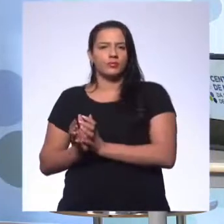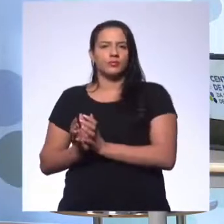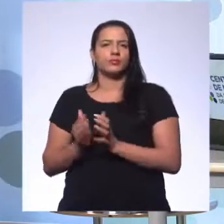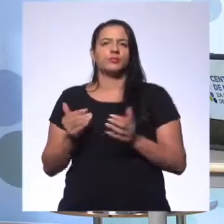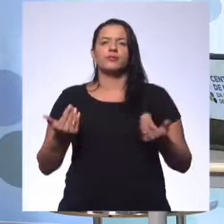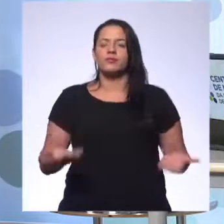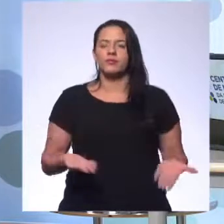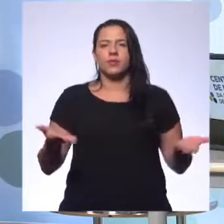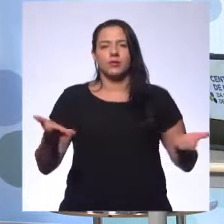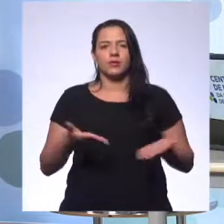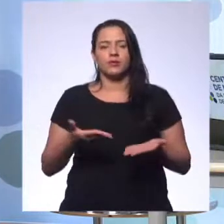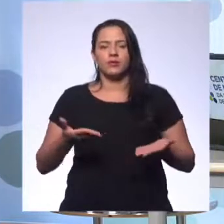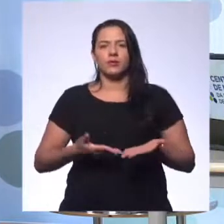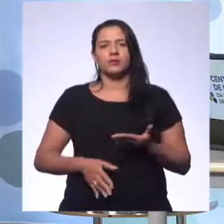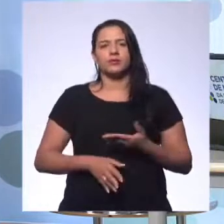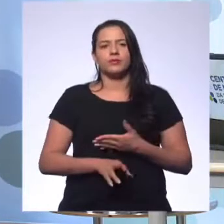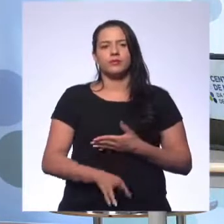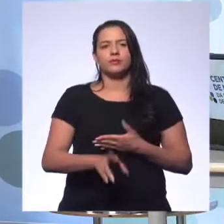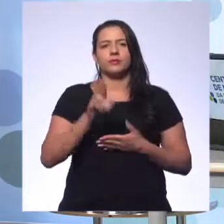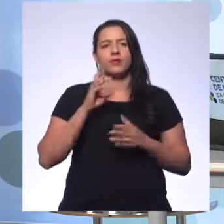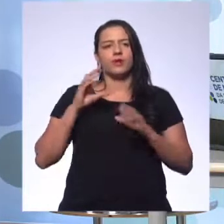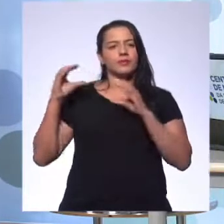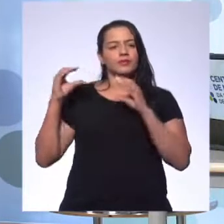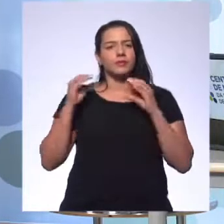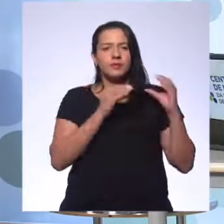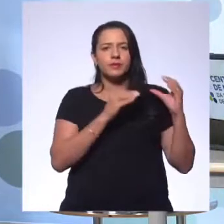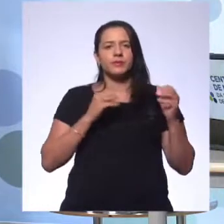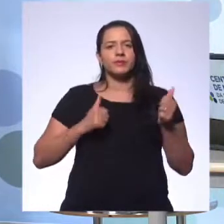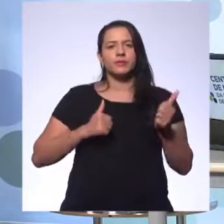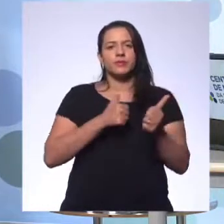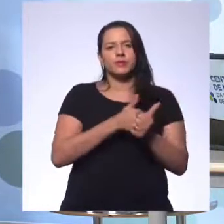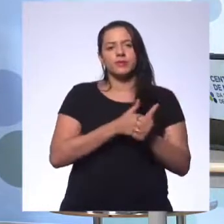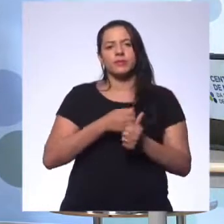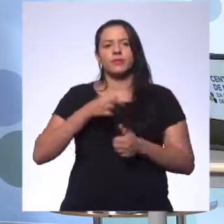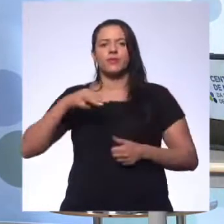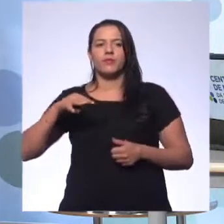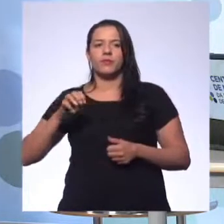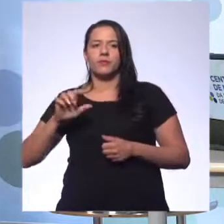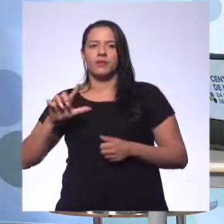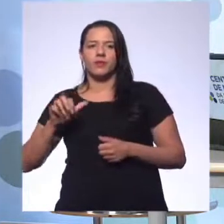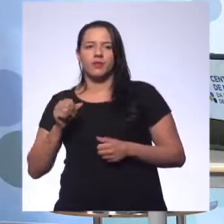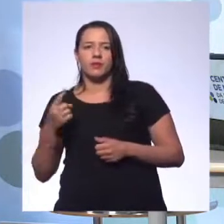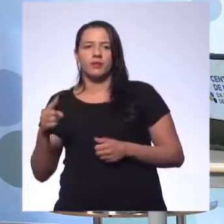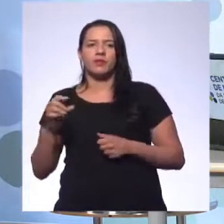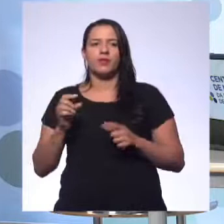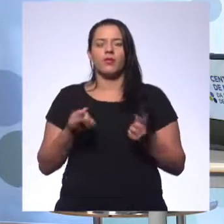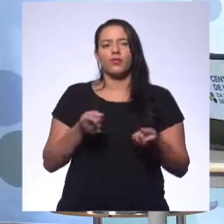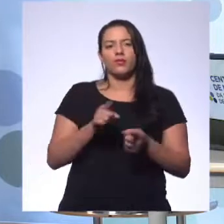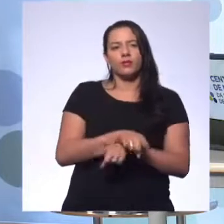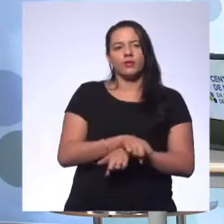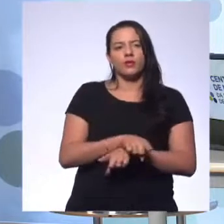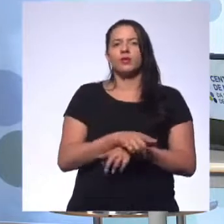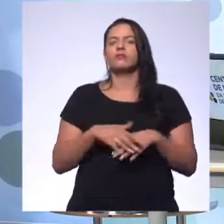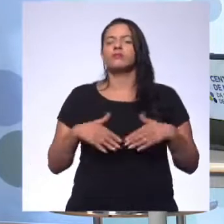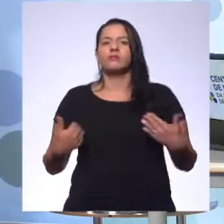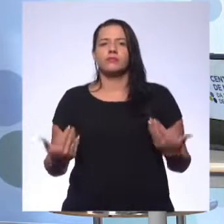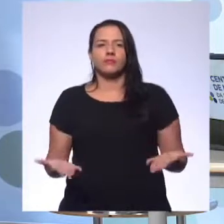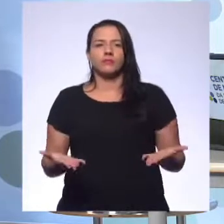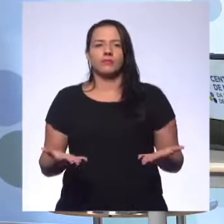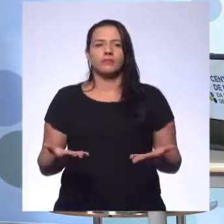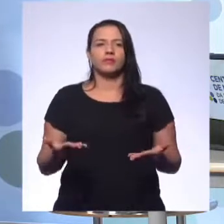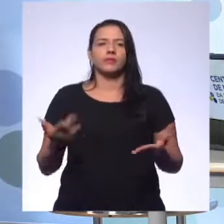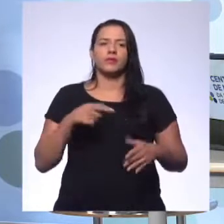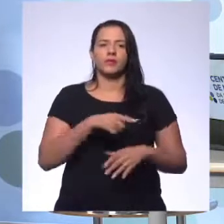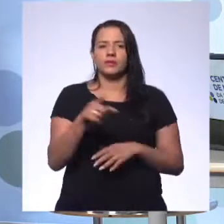Então, a melancia talvez seria mais próxima do melão, né? Ou ao contrário. Então, eu quero que